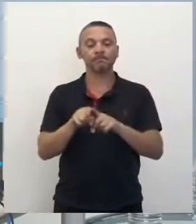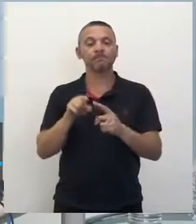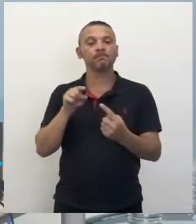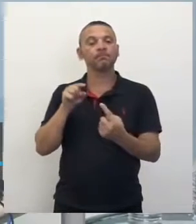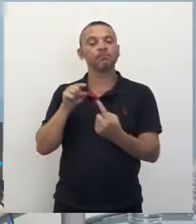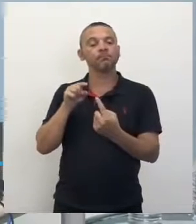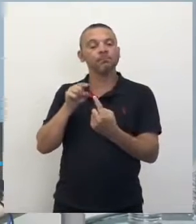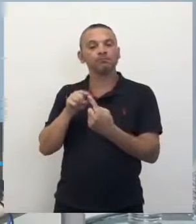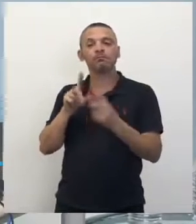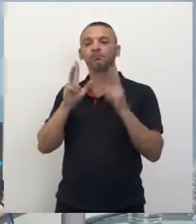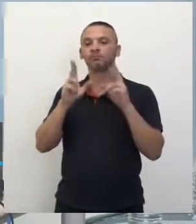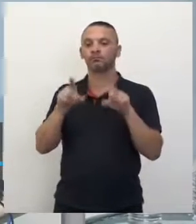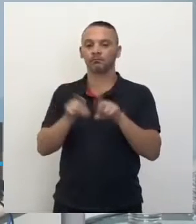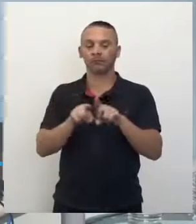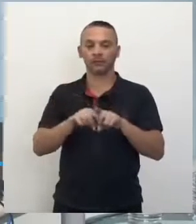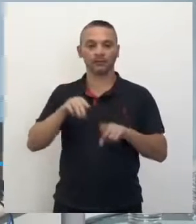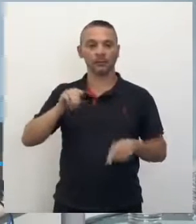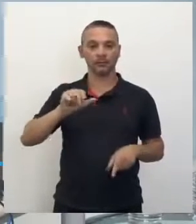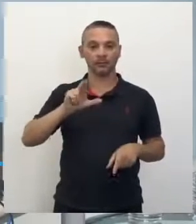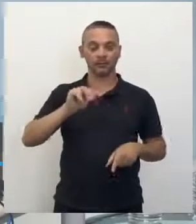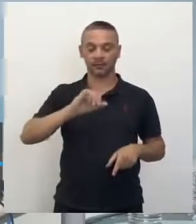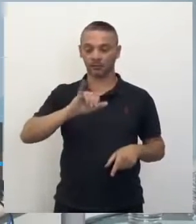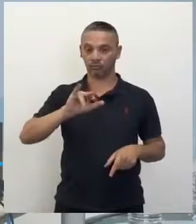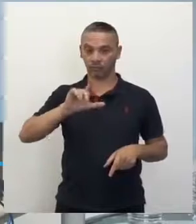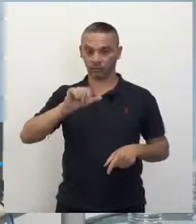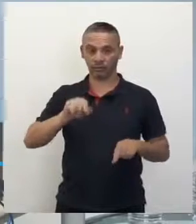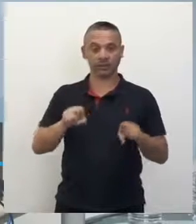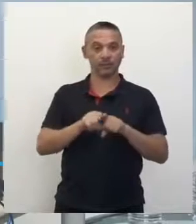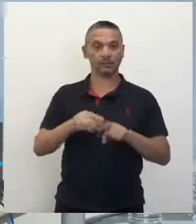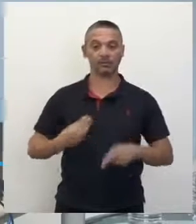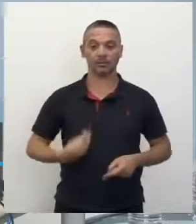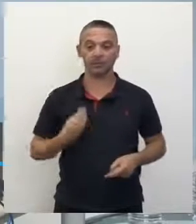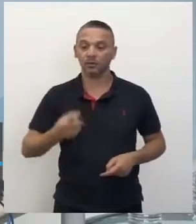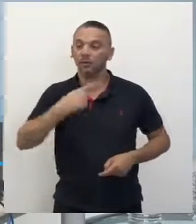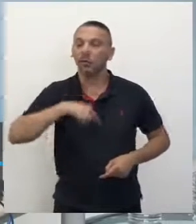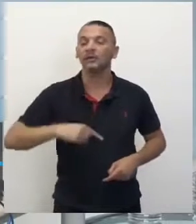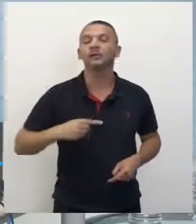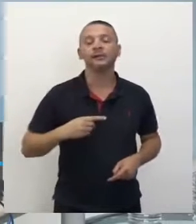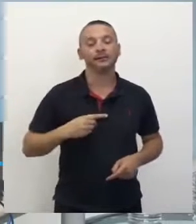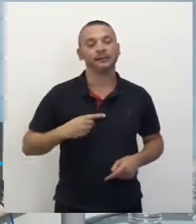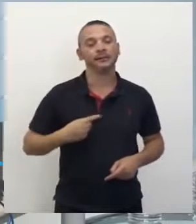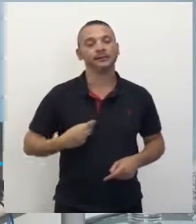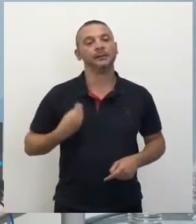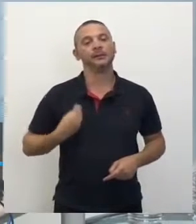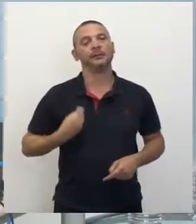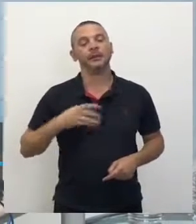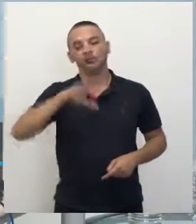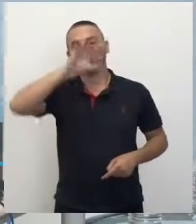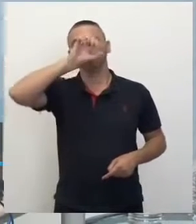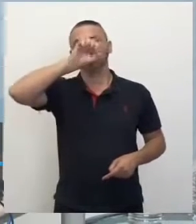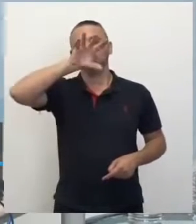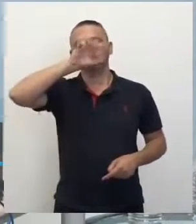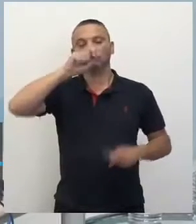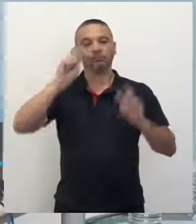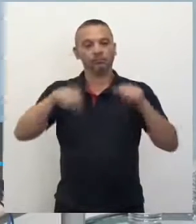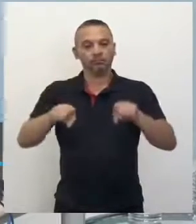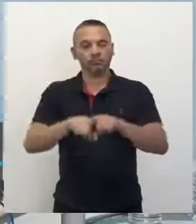nessa linha. Maria Júlia também participando aqui, Joel, para respirar, para viver. E por último,